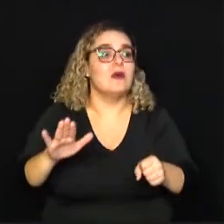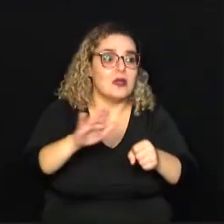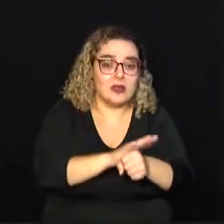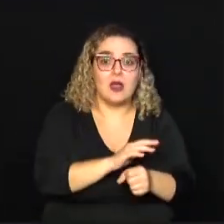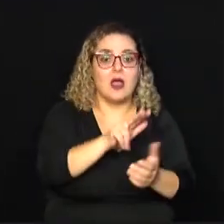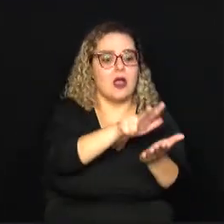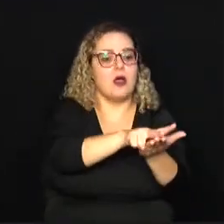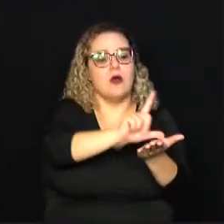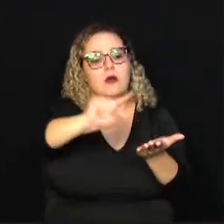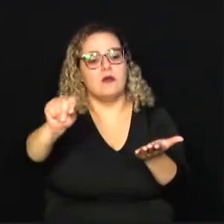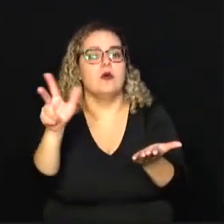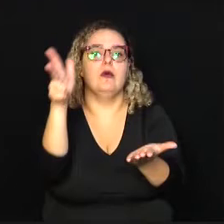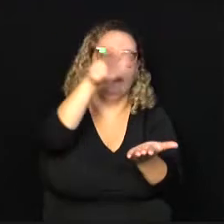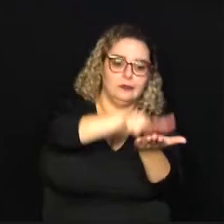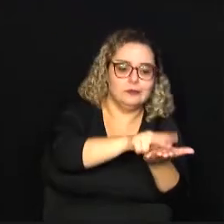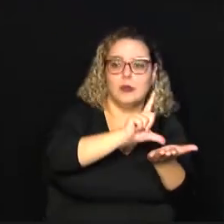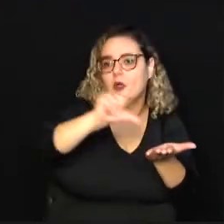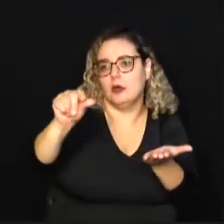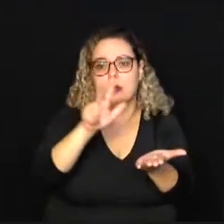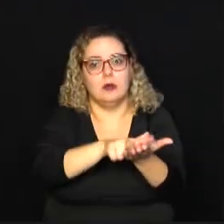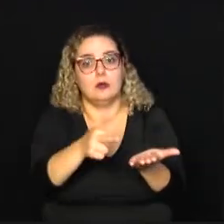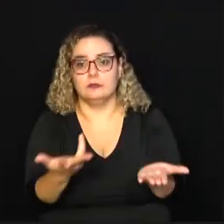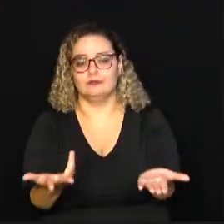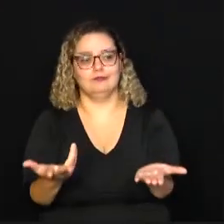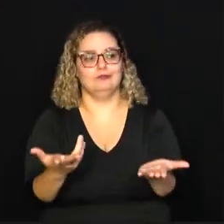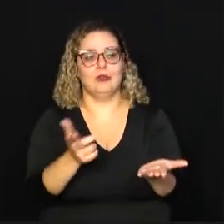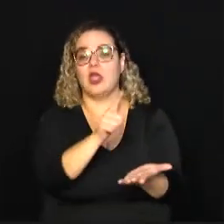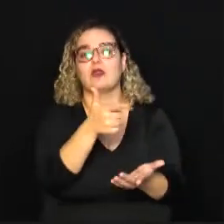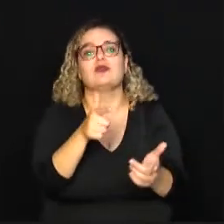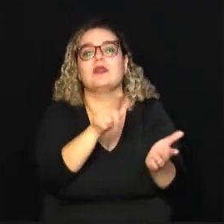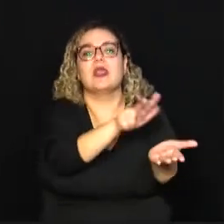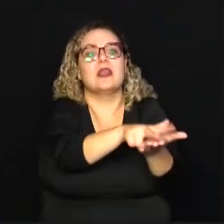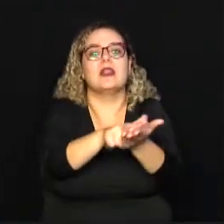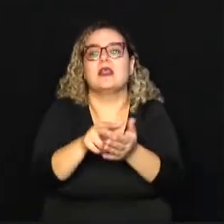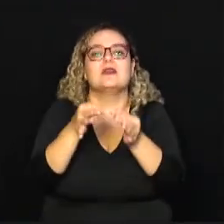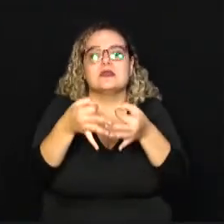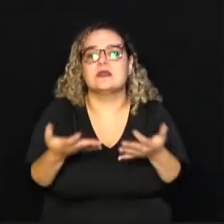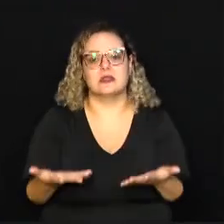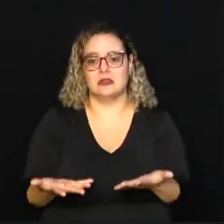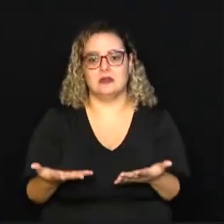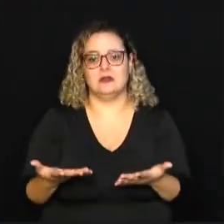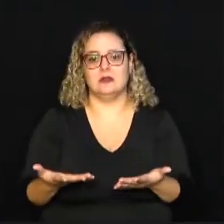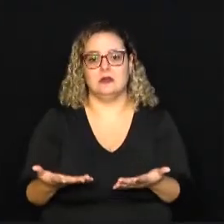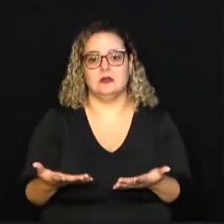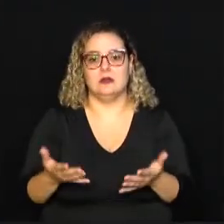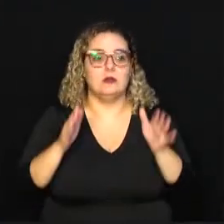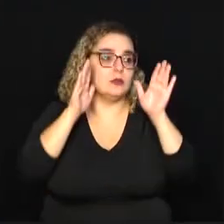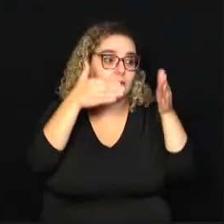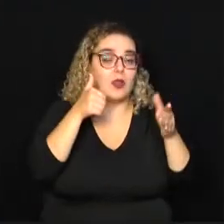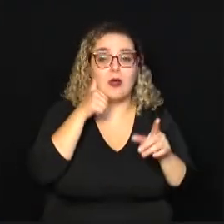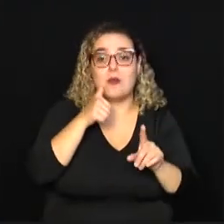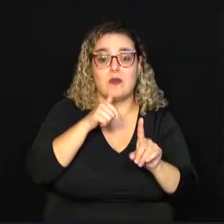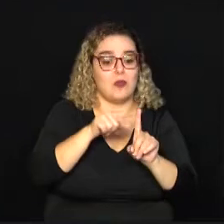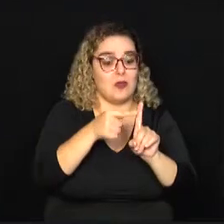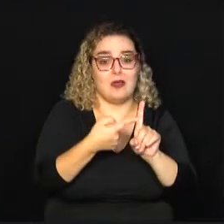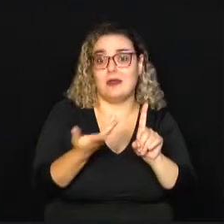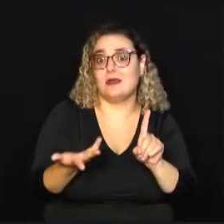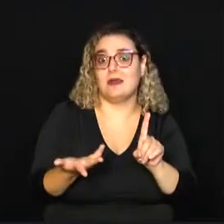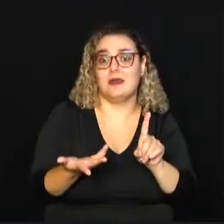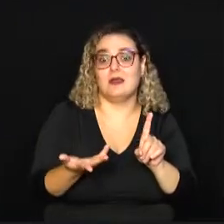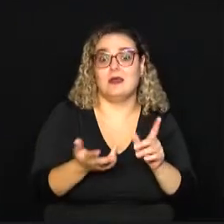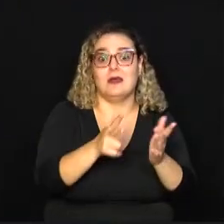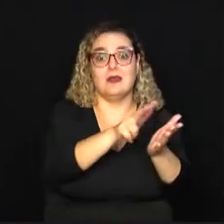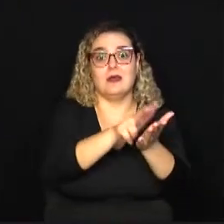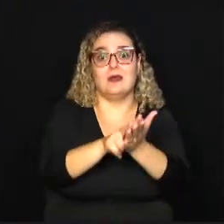no SUS municipal, e sendo 3 destinados a mulheres grávidas, então não podem ser preenchidos, e esses leitos estão ficando com